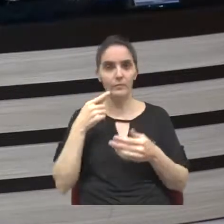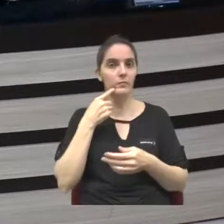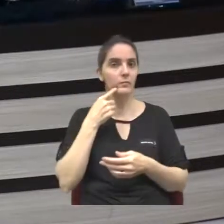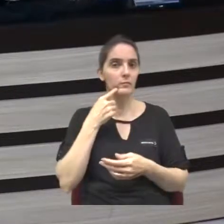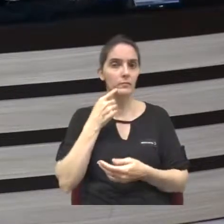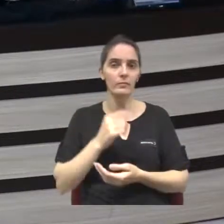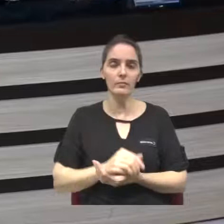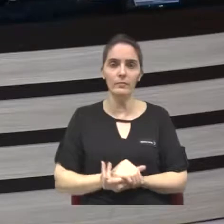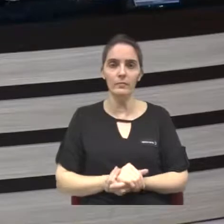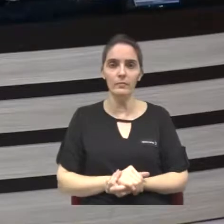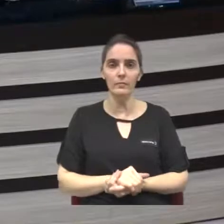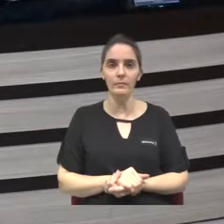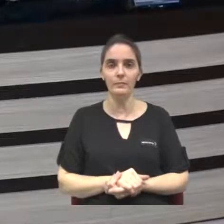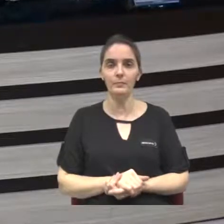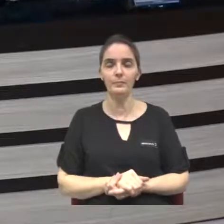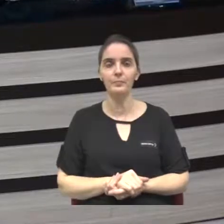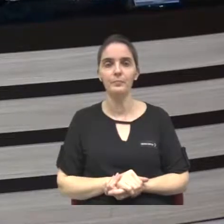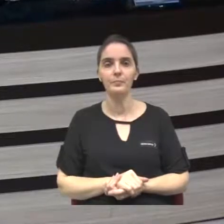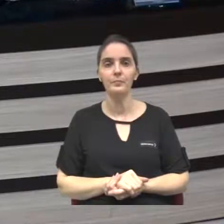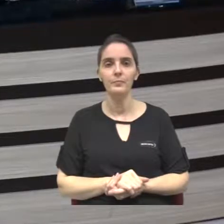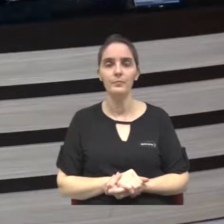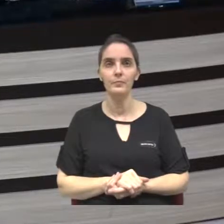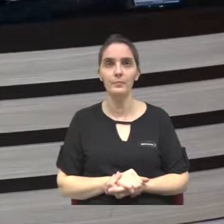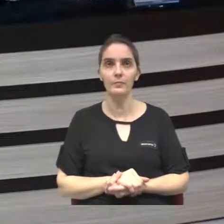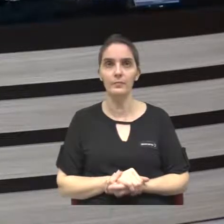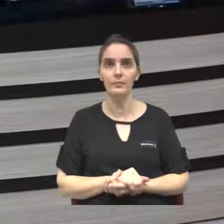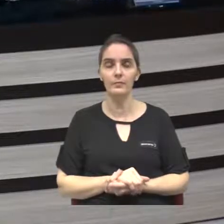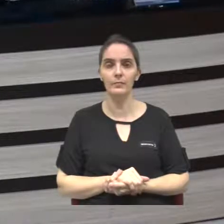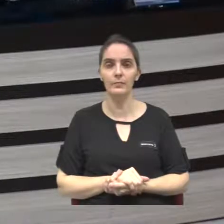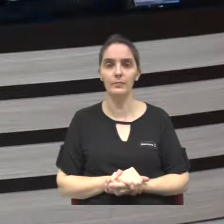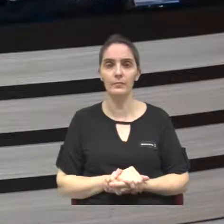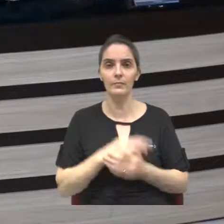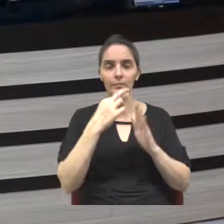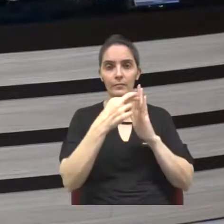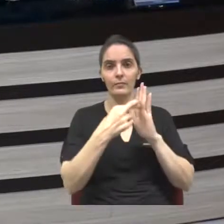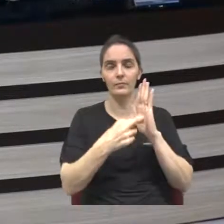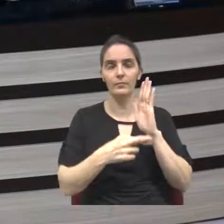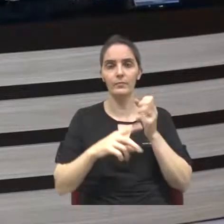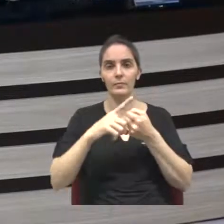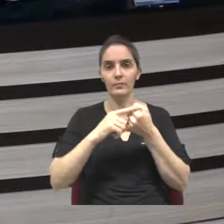Questão de ordem se refere ao regimento interno, artigo 138-A.